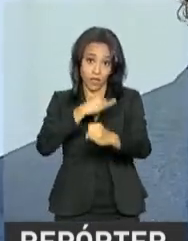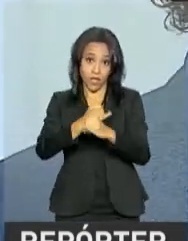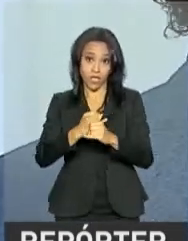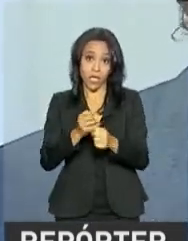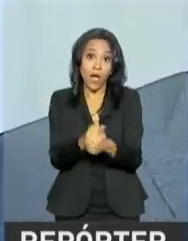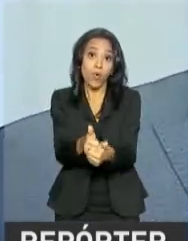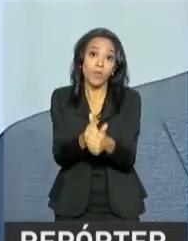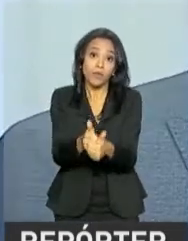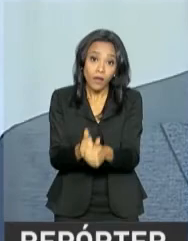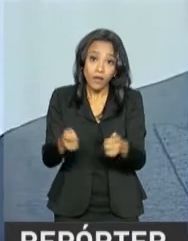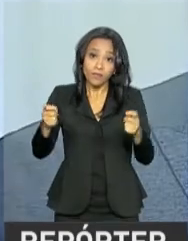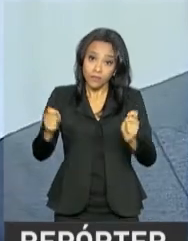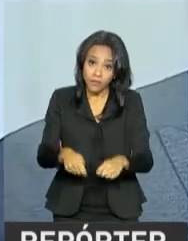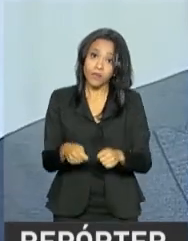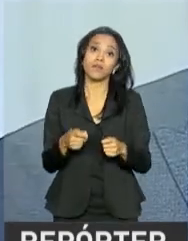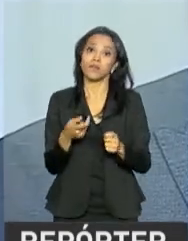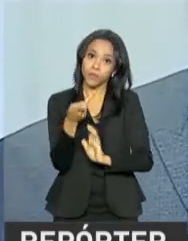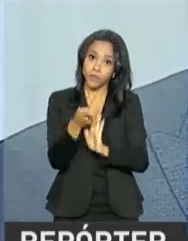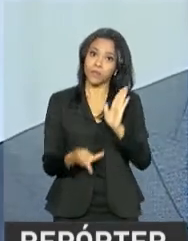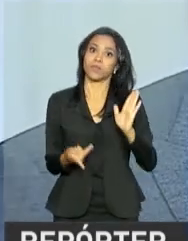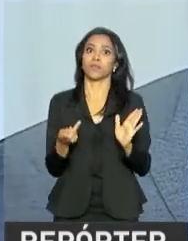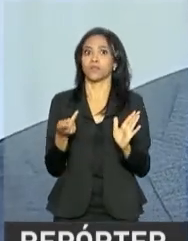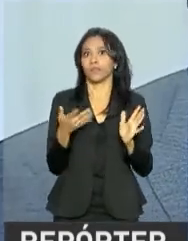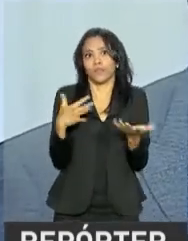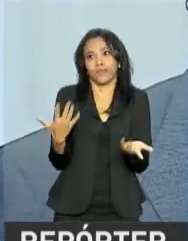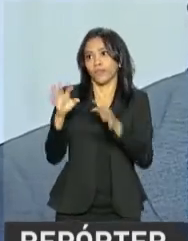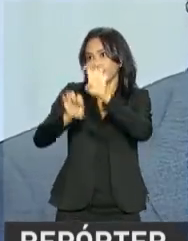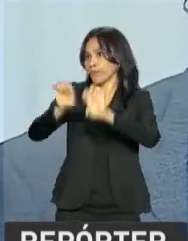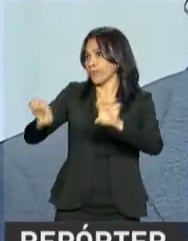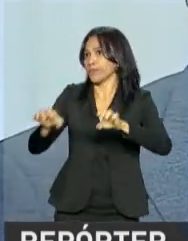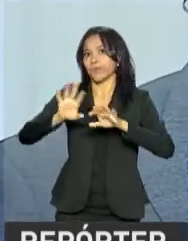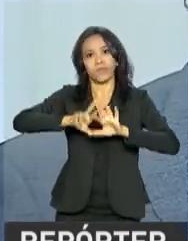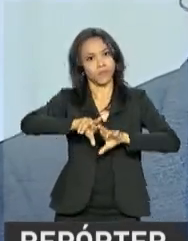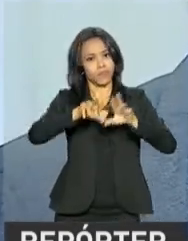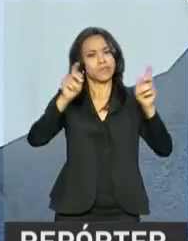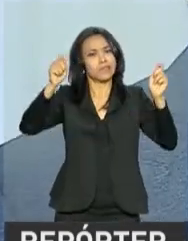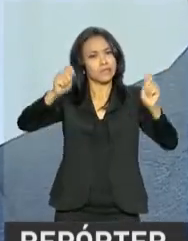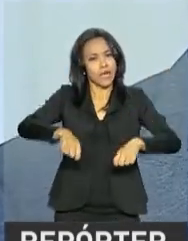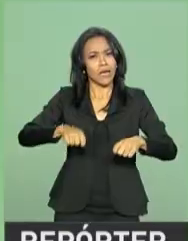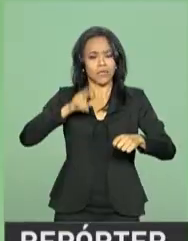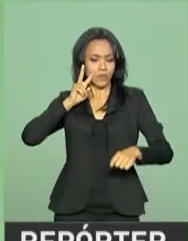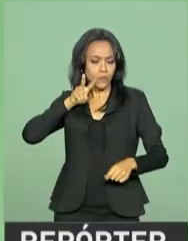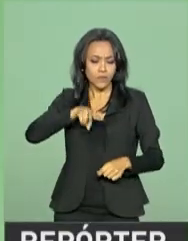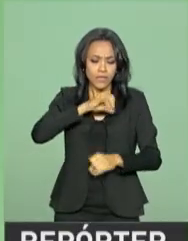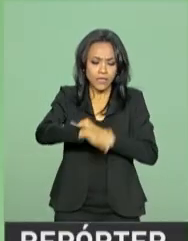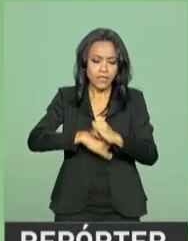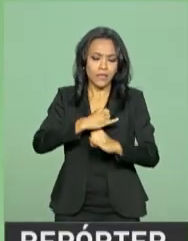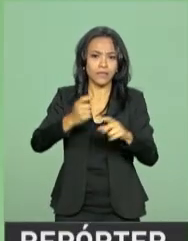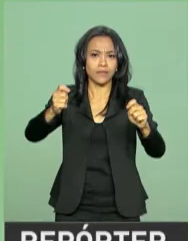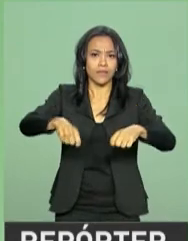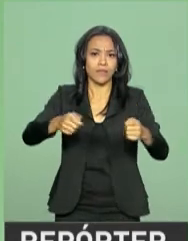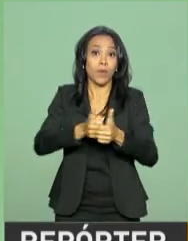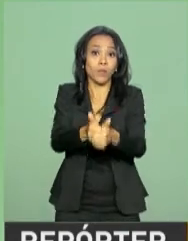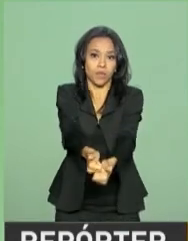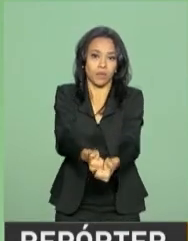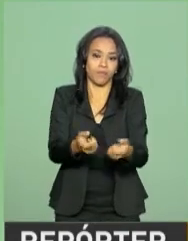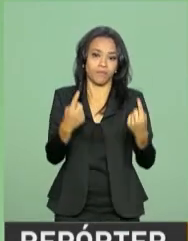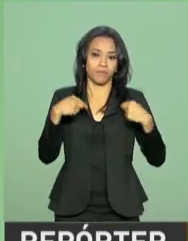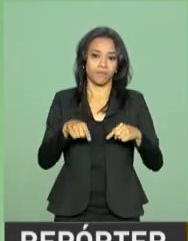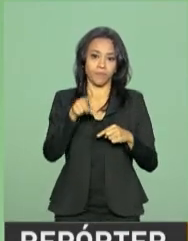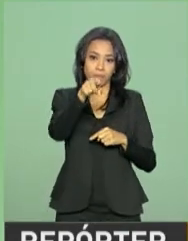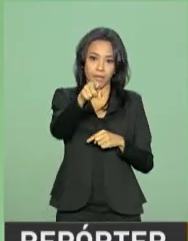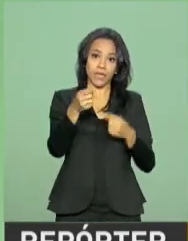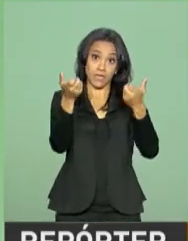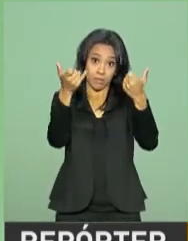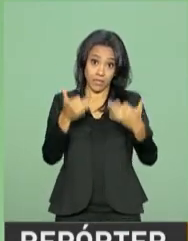seja é um projeto de infraestrutura todo ele no mundo virtual cada vez mais o be se consolida como uma